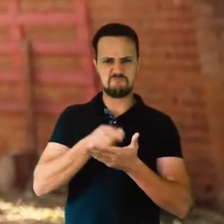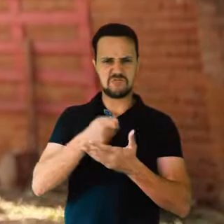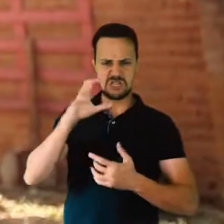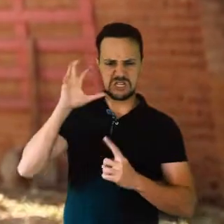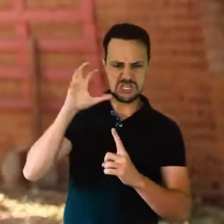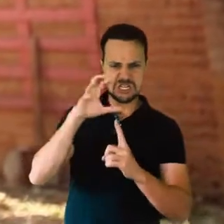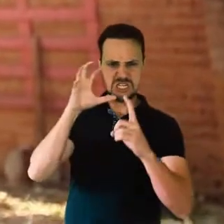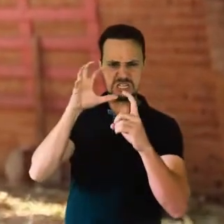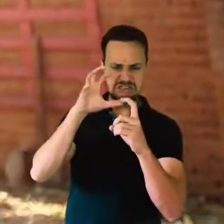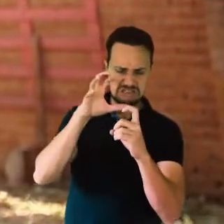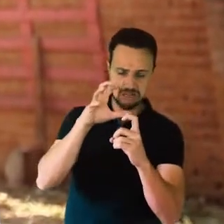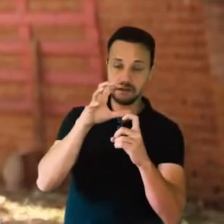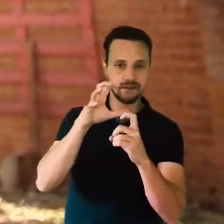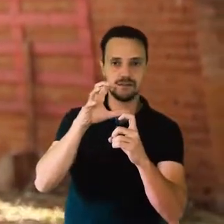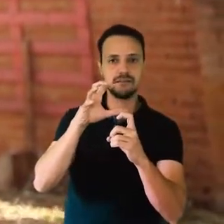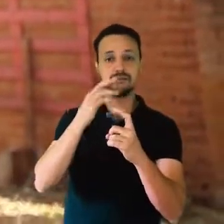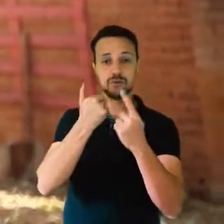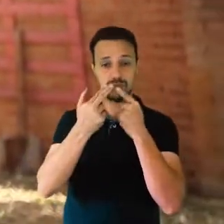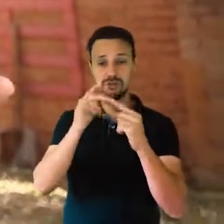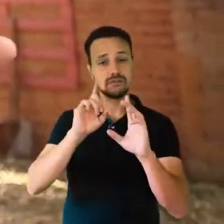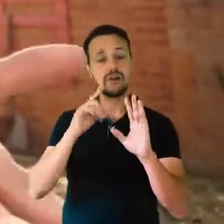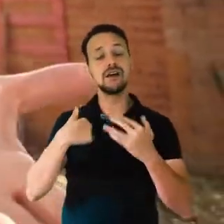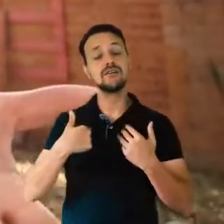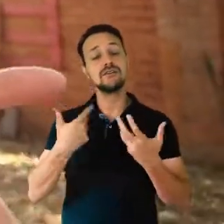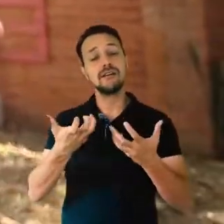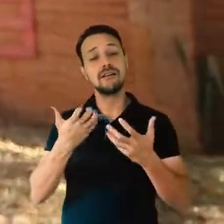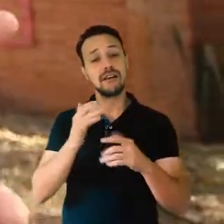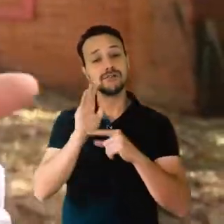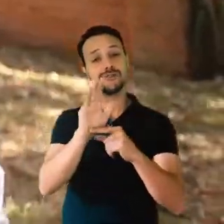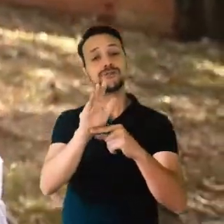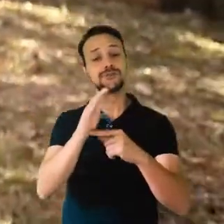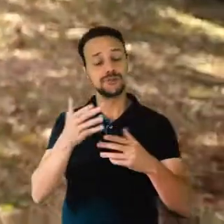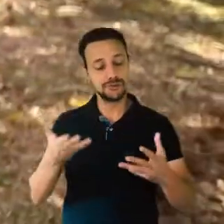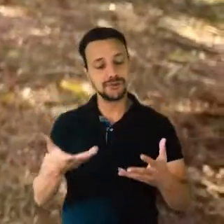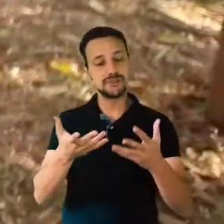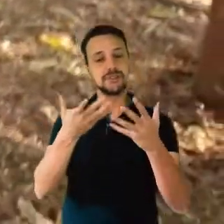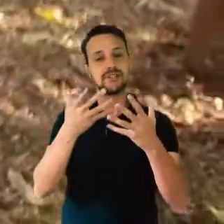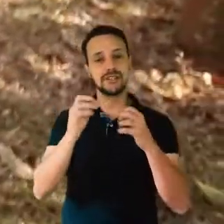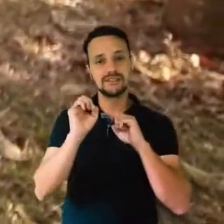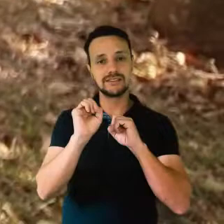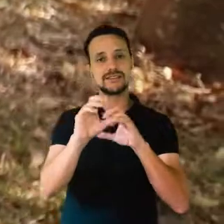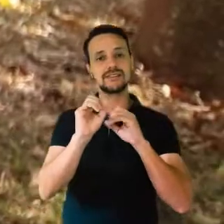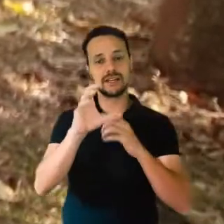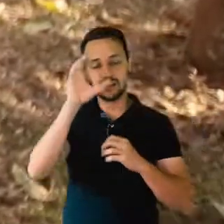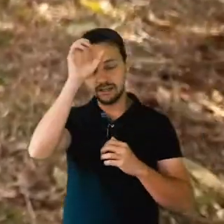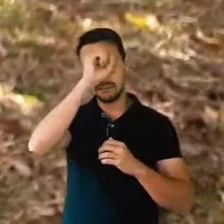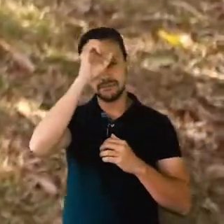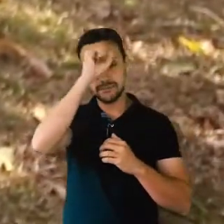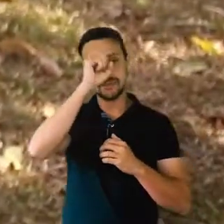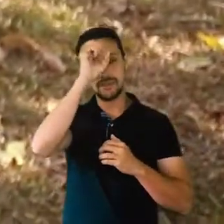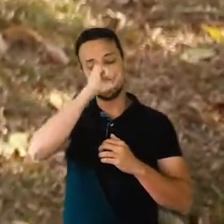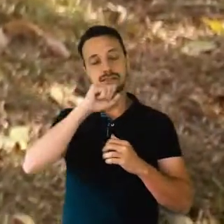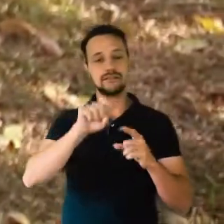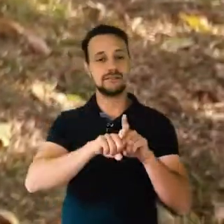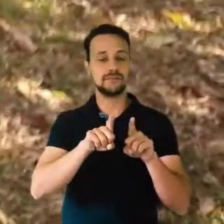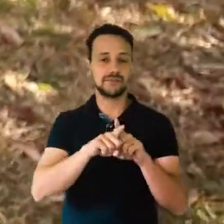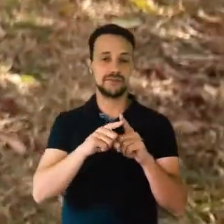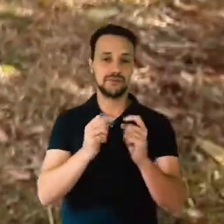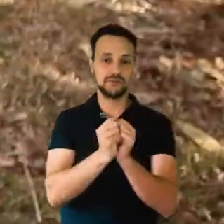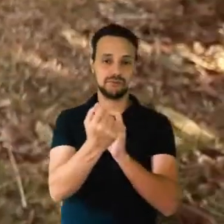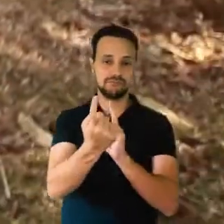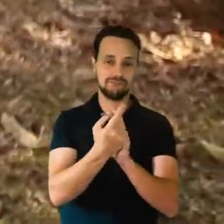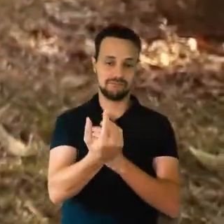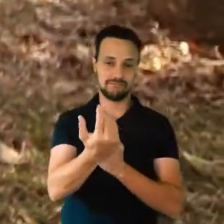uma terrorista da nutrição, mas uma pessoa que está ali para ajudar, cooperar, ensinar, aprender também com esse